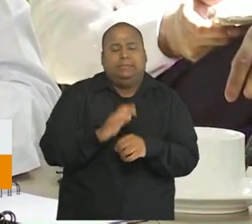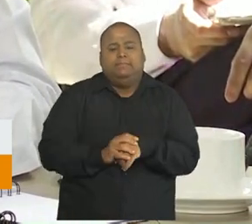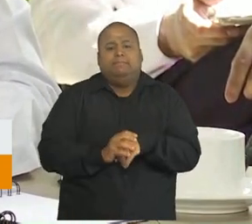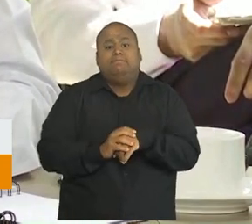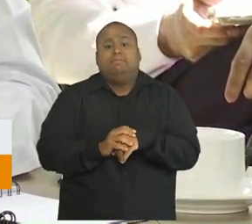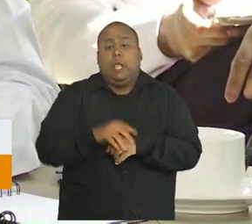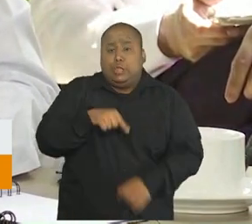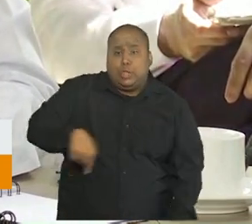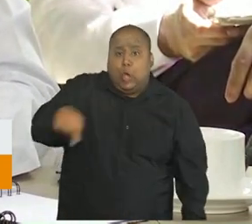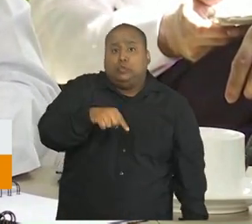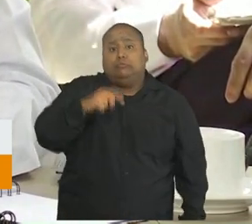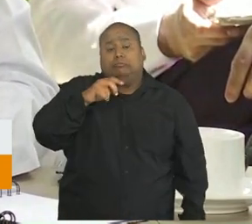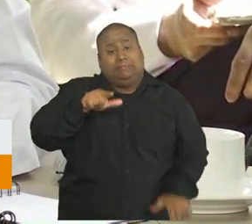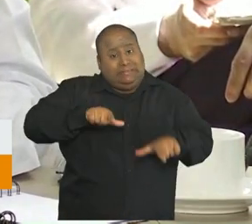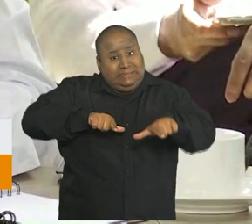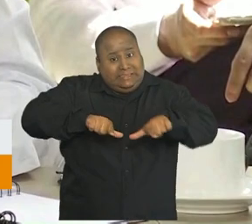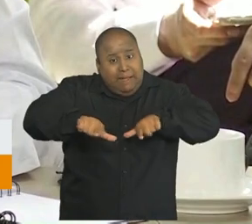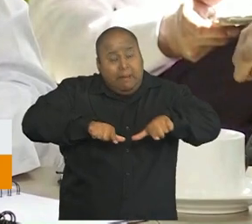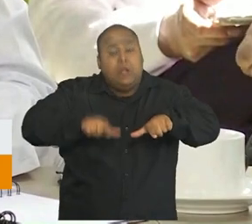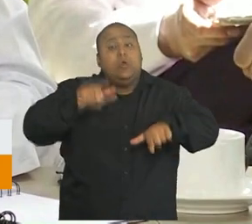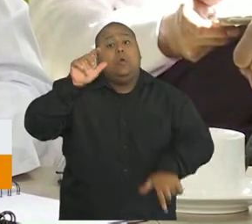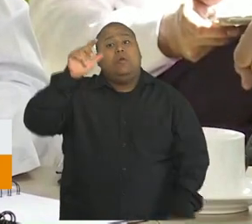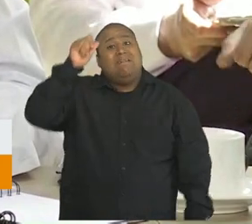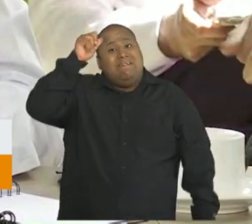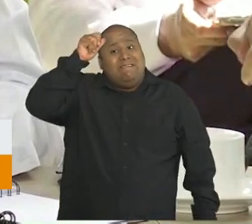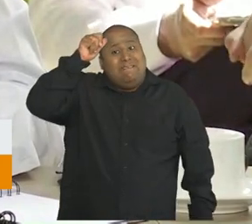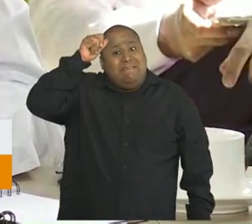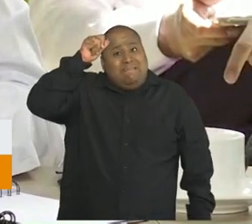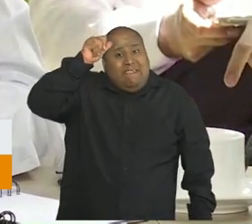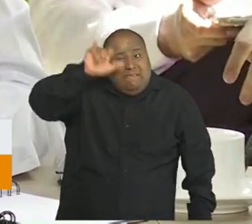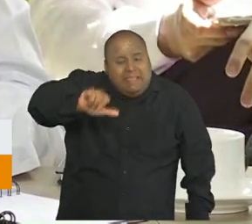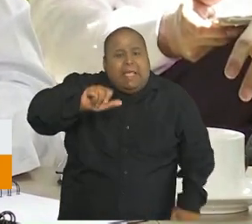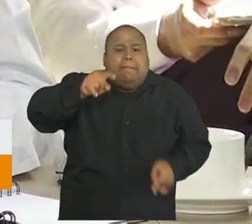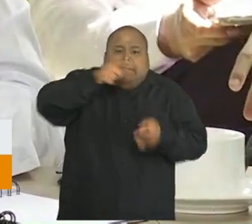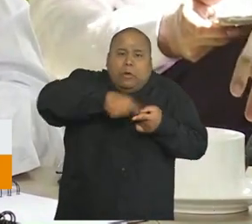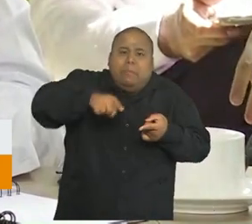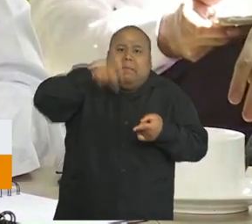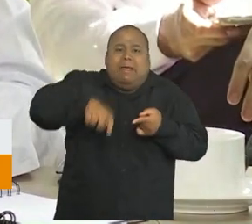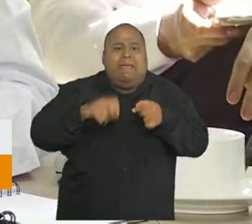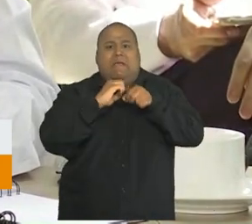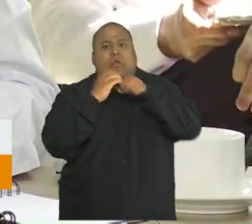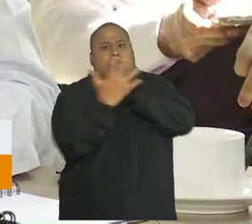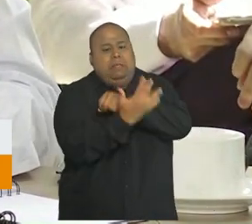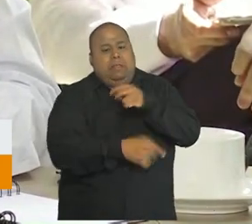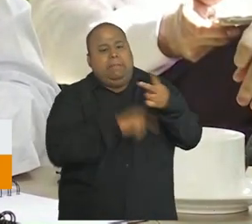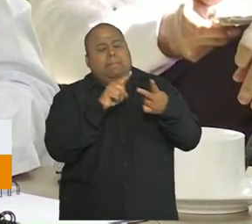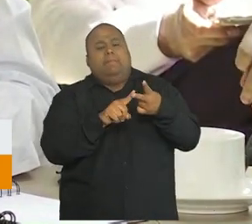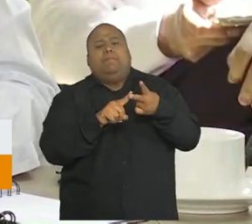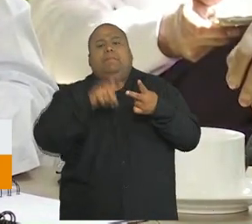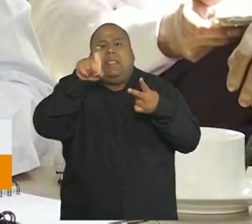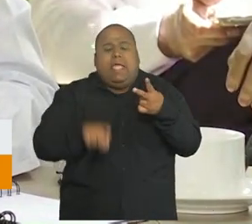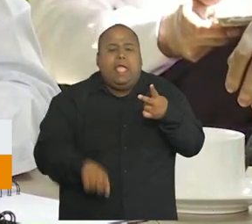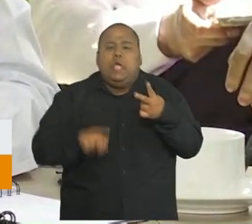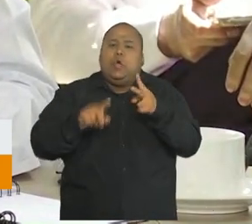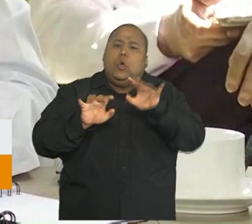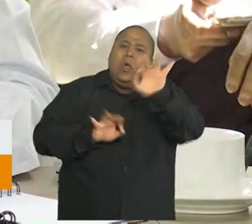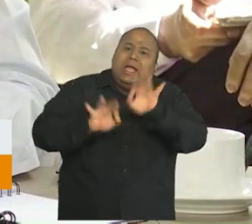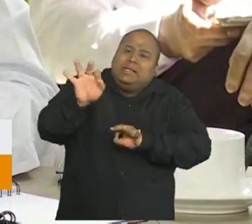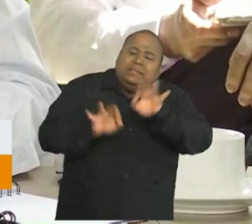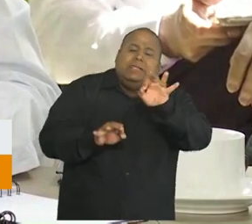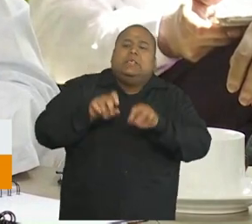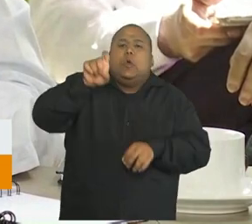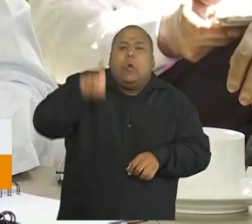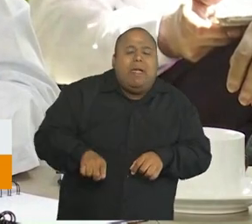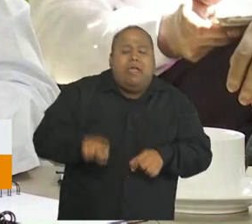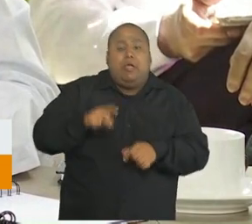determinação em conter os efeitos econômicos da pandemia, bem como as reformas estruturais realizadas